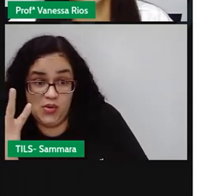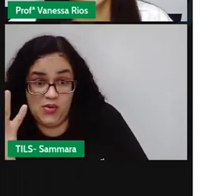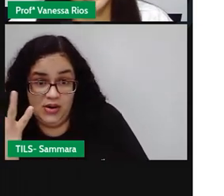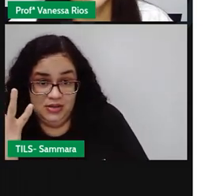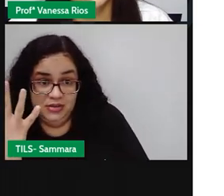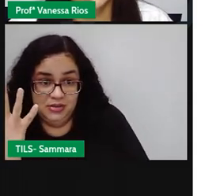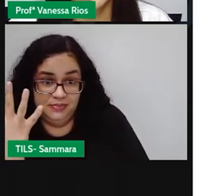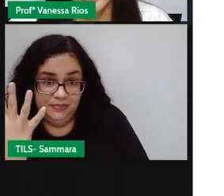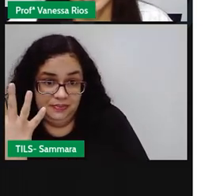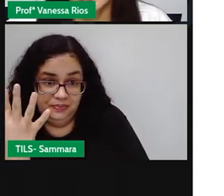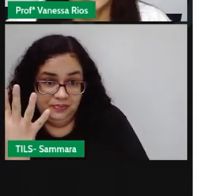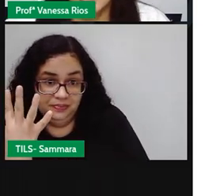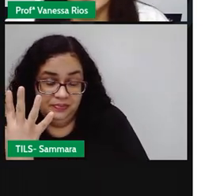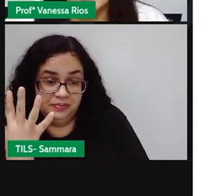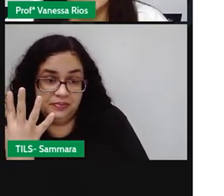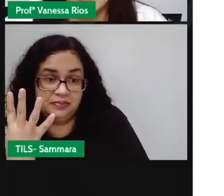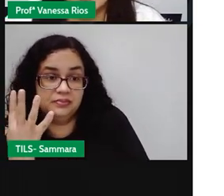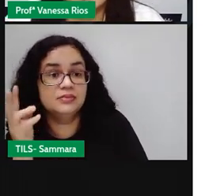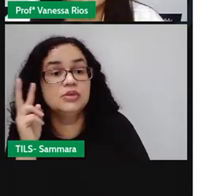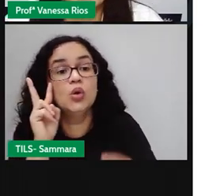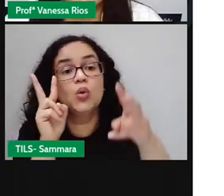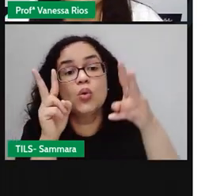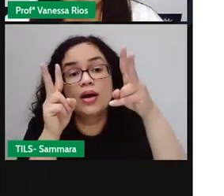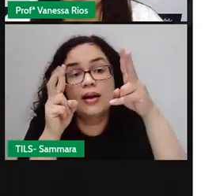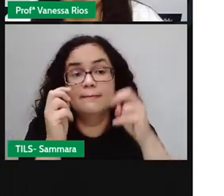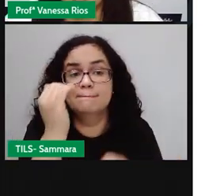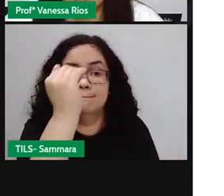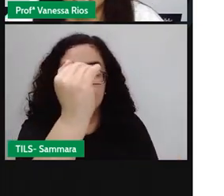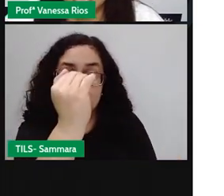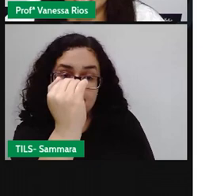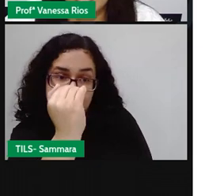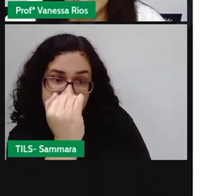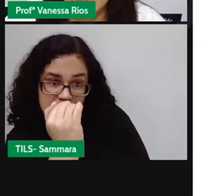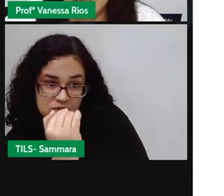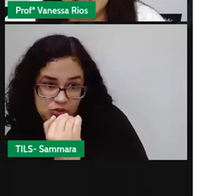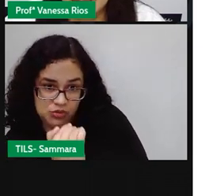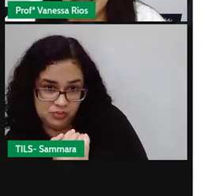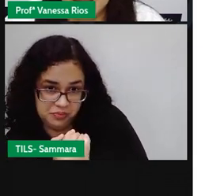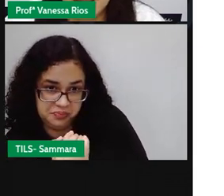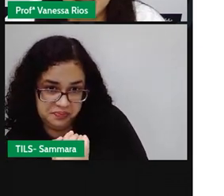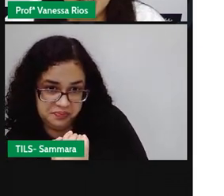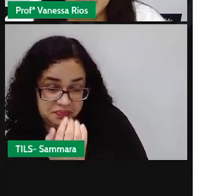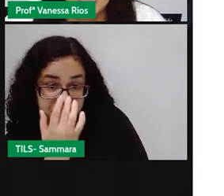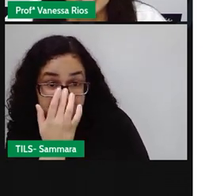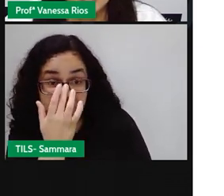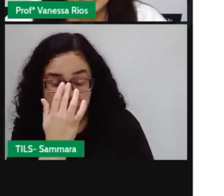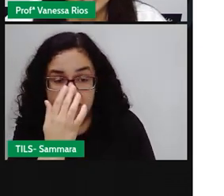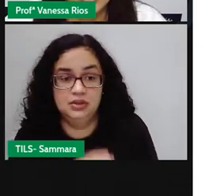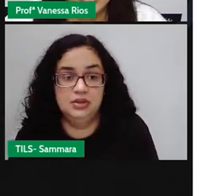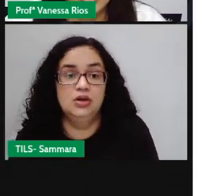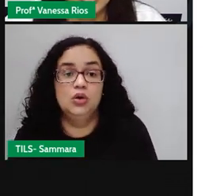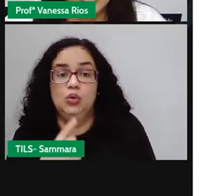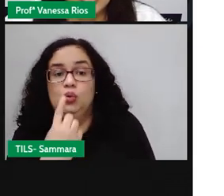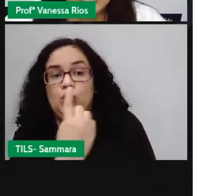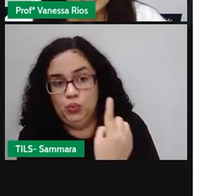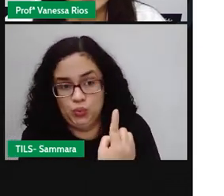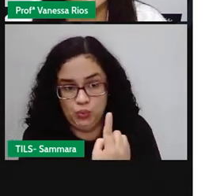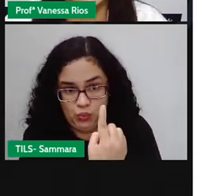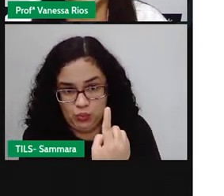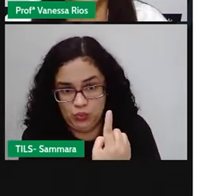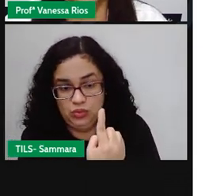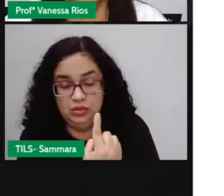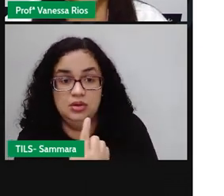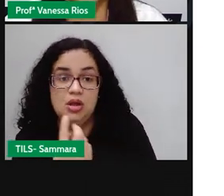dominó, quatro. A gente vai observar agora a parte inferior, a parte de baixo das peças.